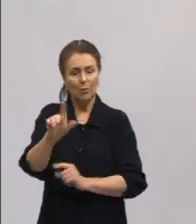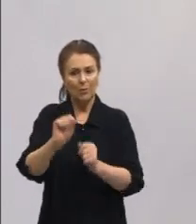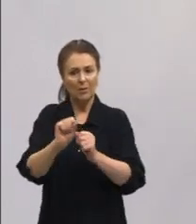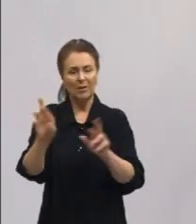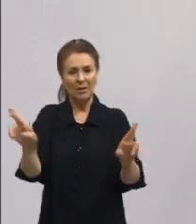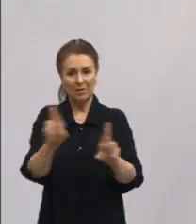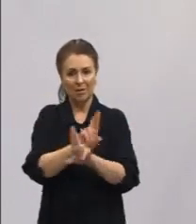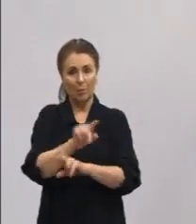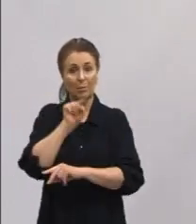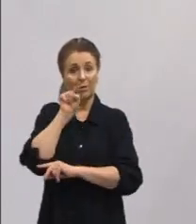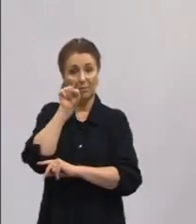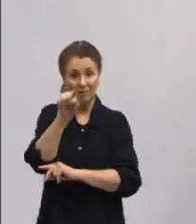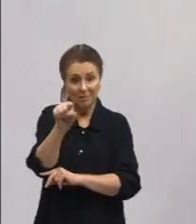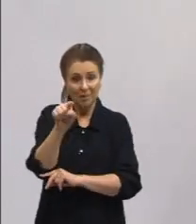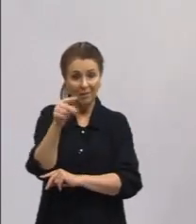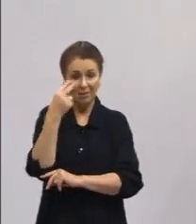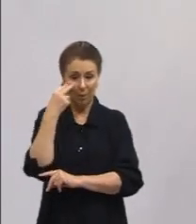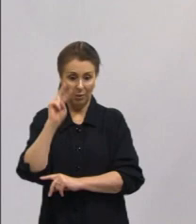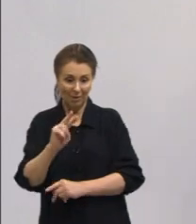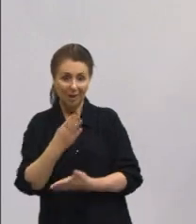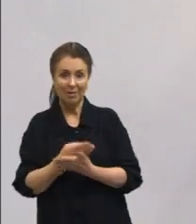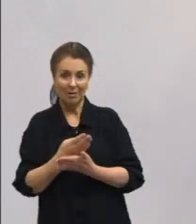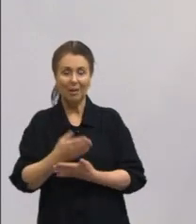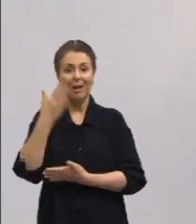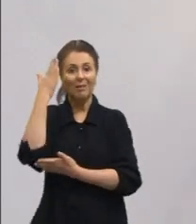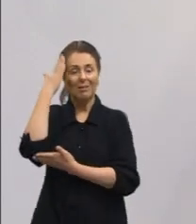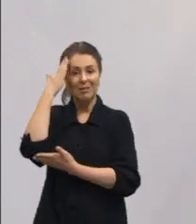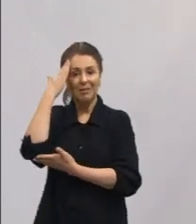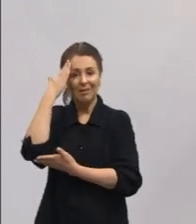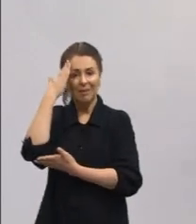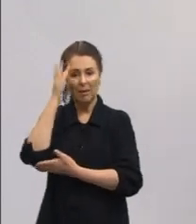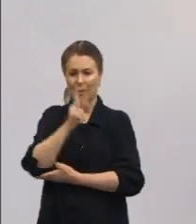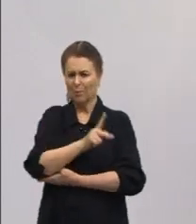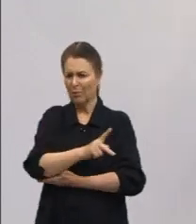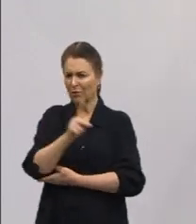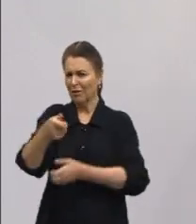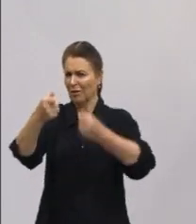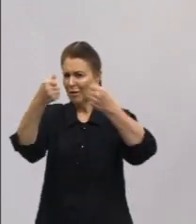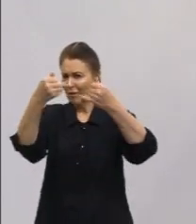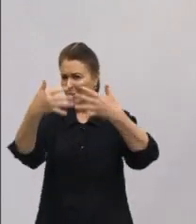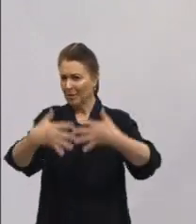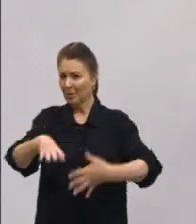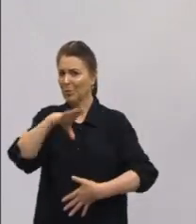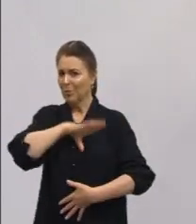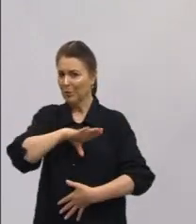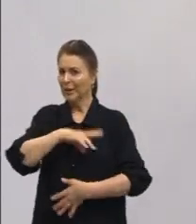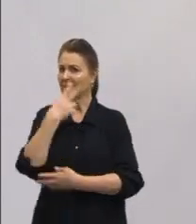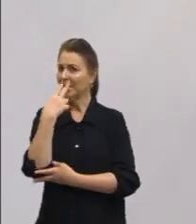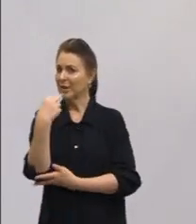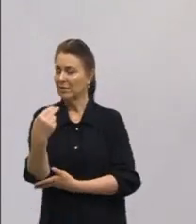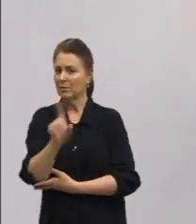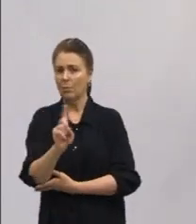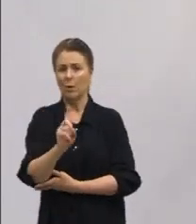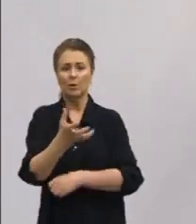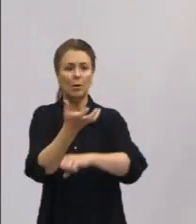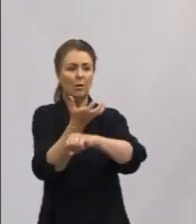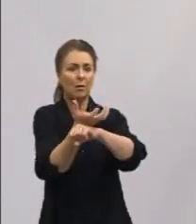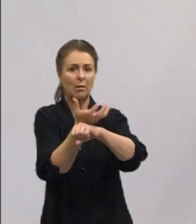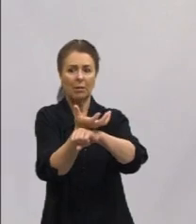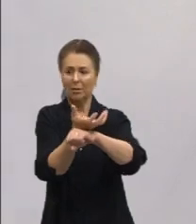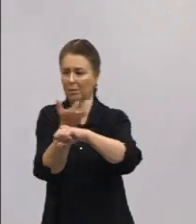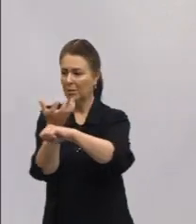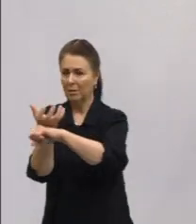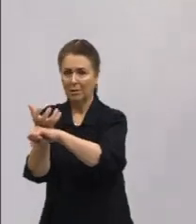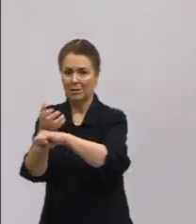aí do outro lado da telinha entendam que quando a gente está aqui falando sobre português sobre inglês a gente não tá falando sobre um componente específico